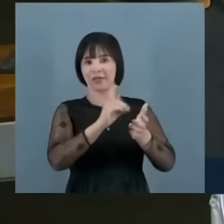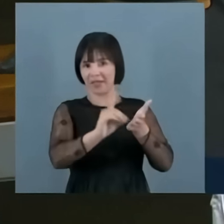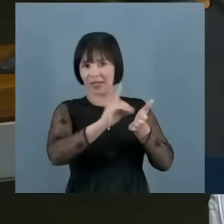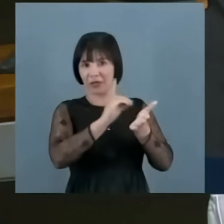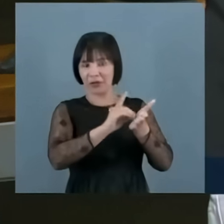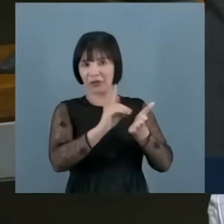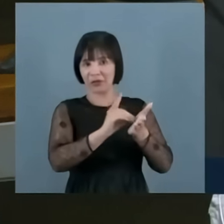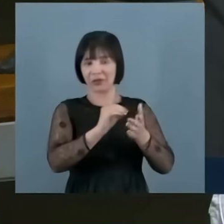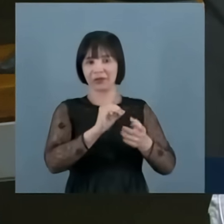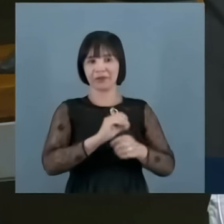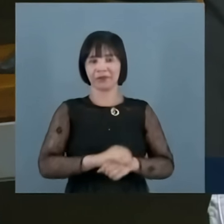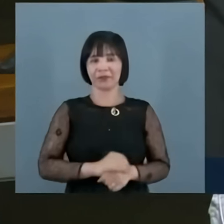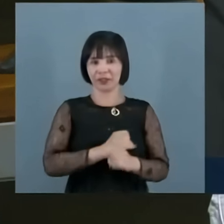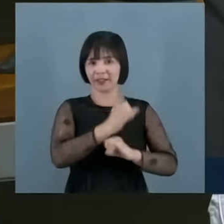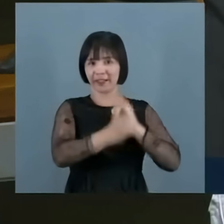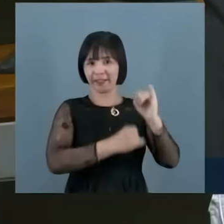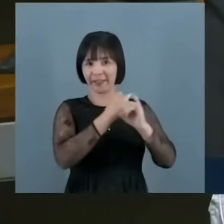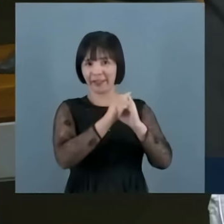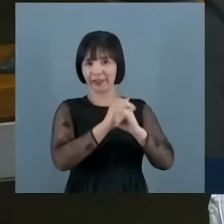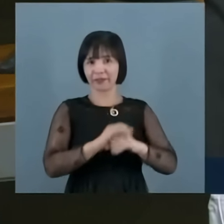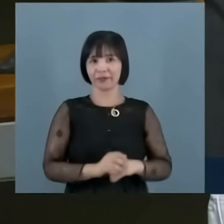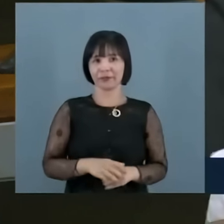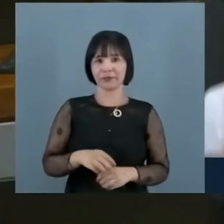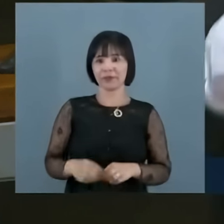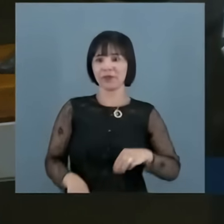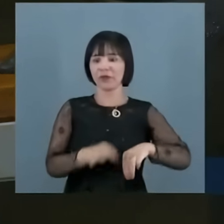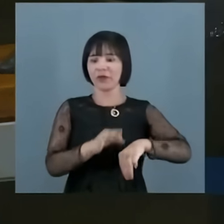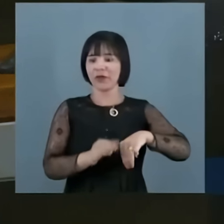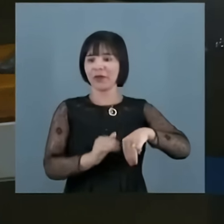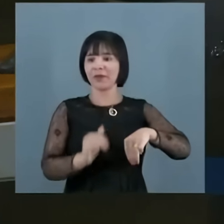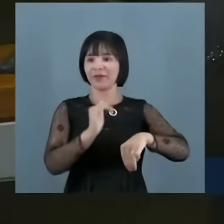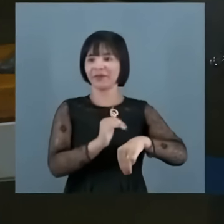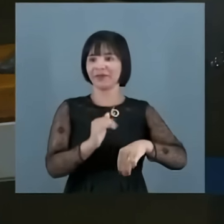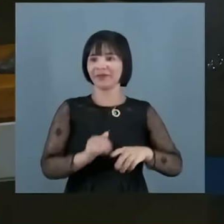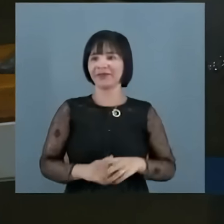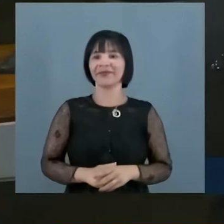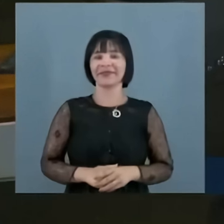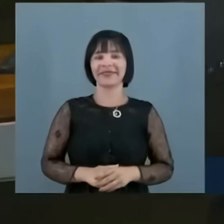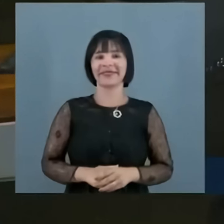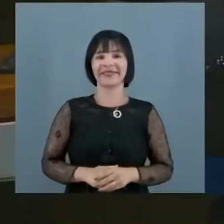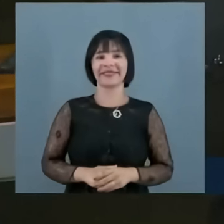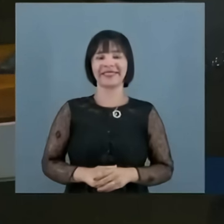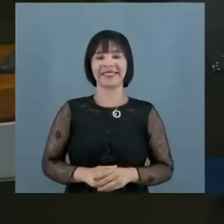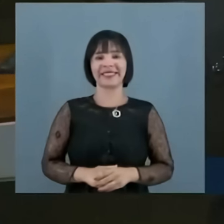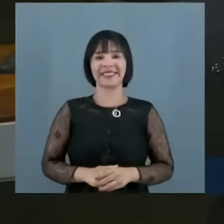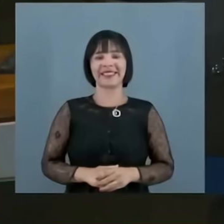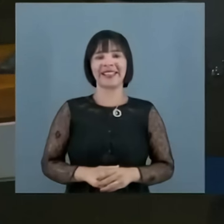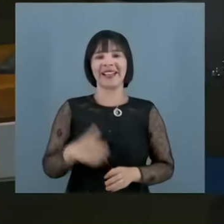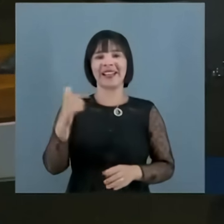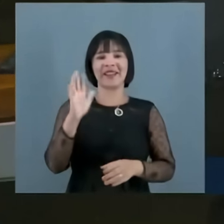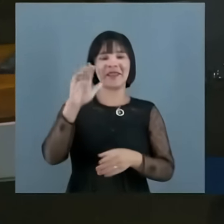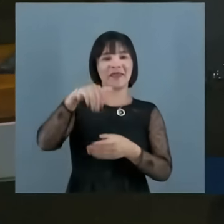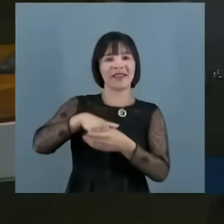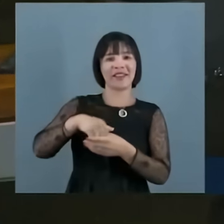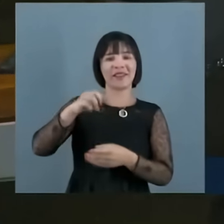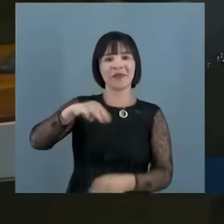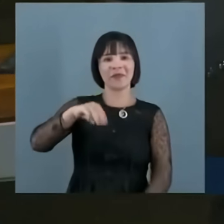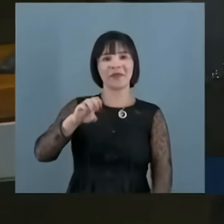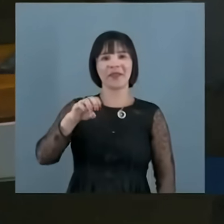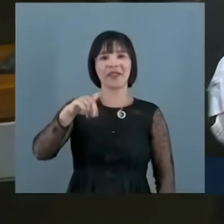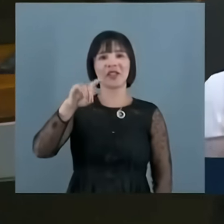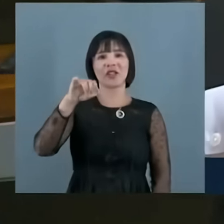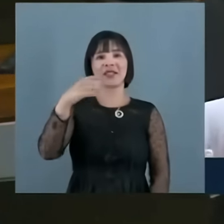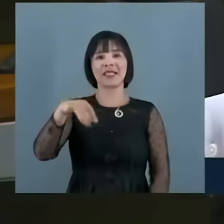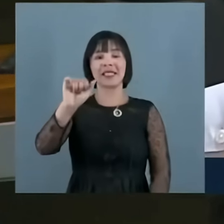o ministro André Mendonça, por quem eu lutei sem mandato para